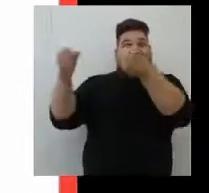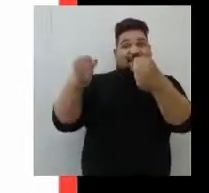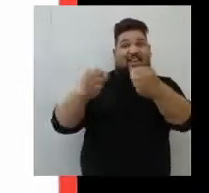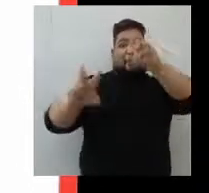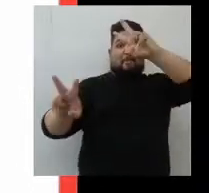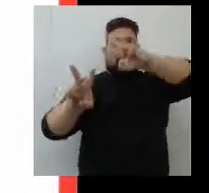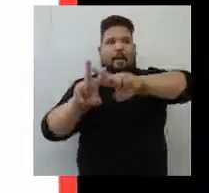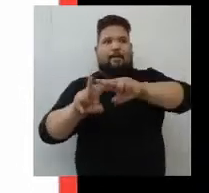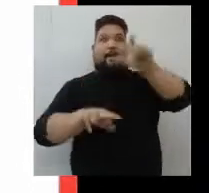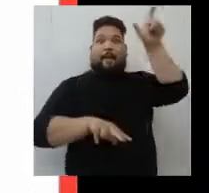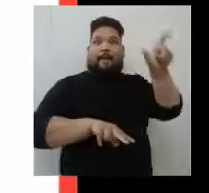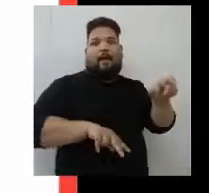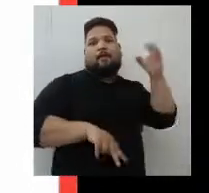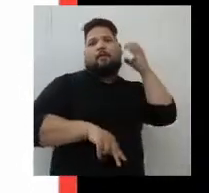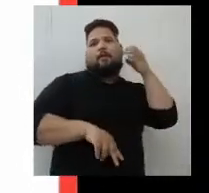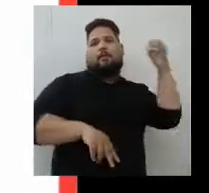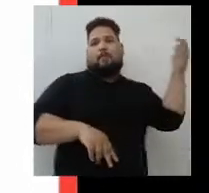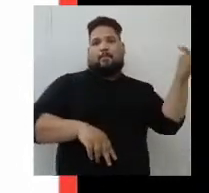Dom Pedro